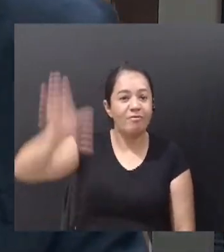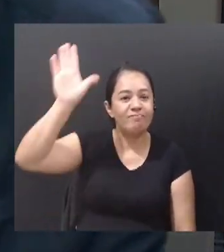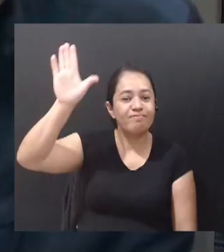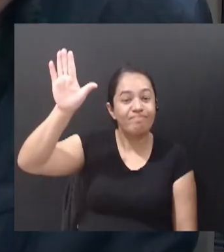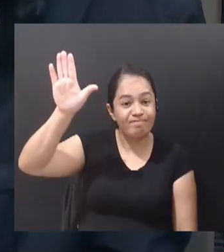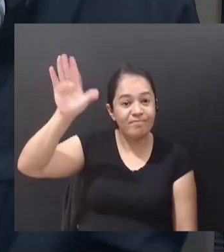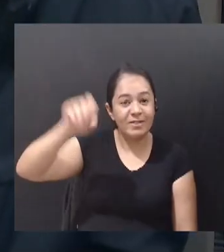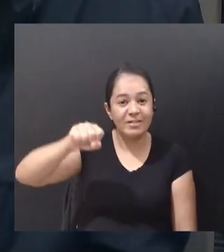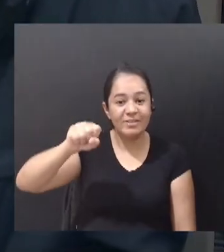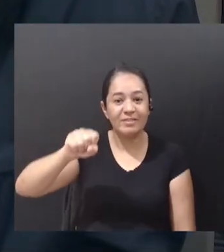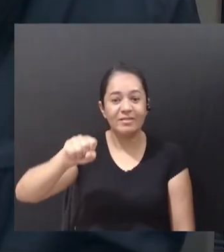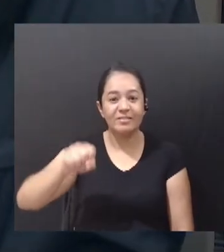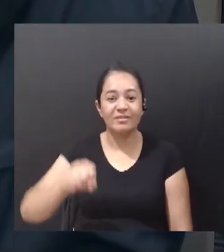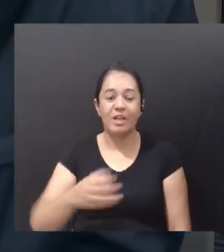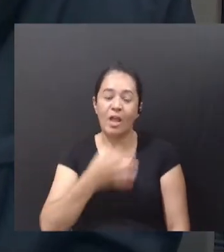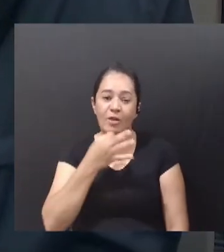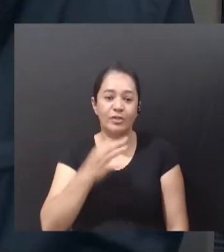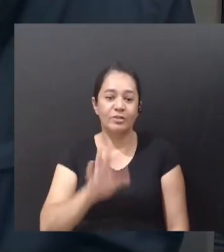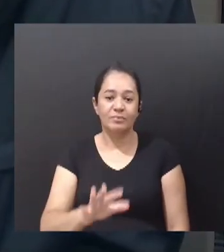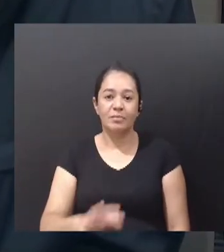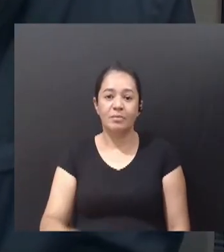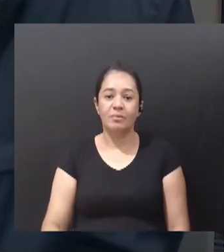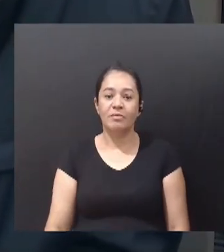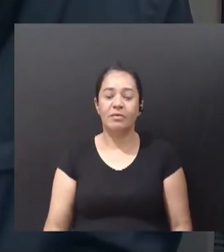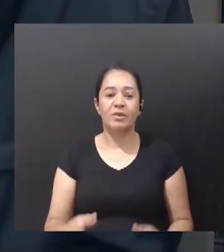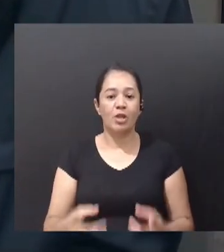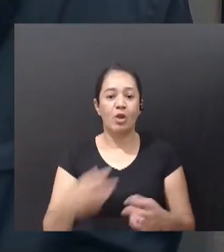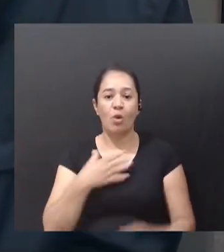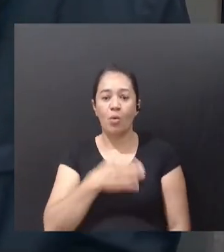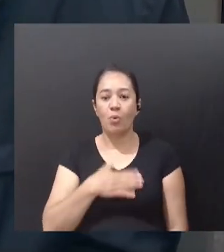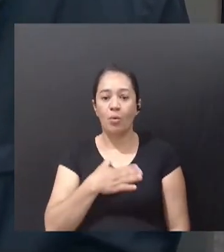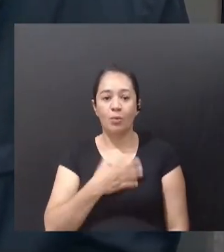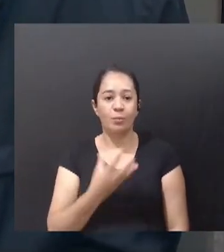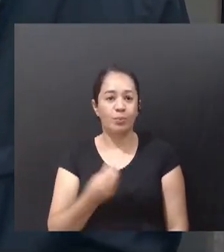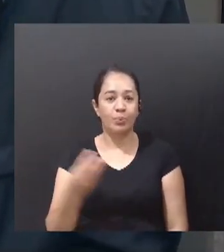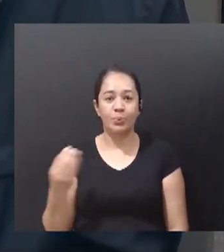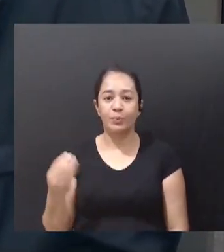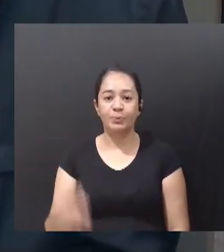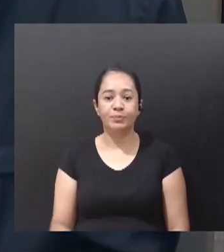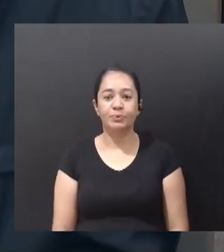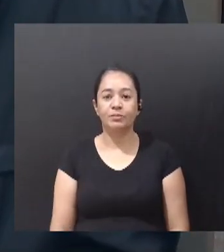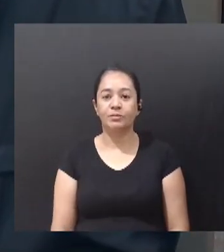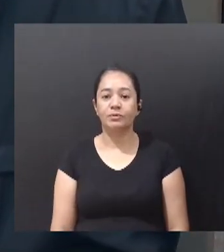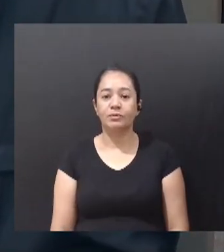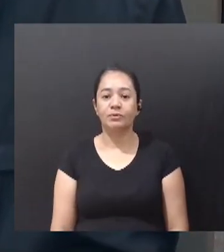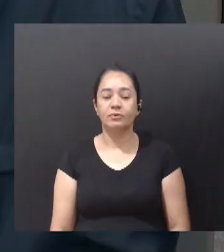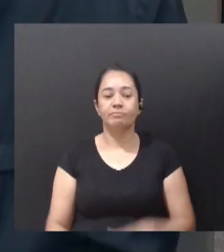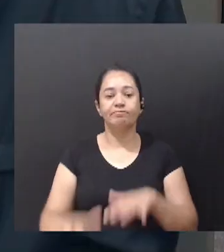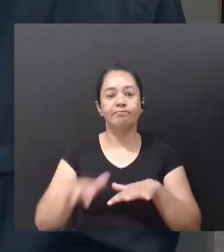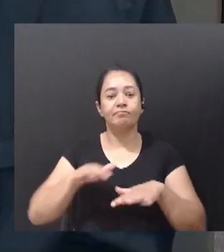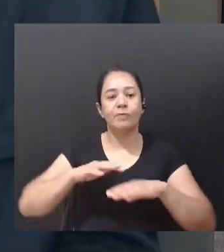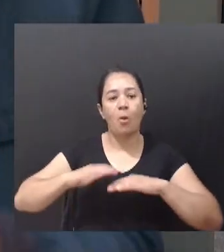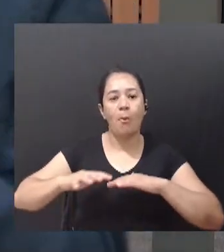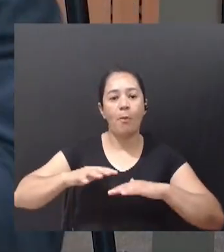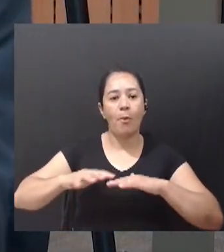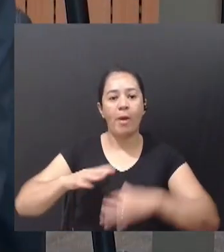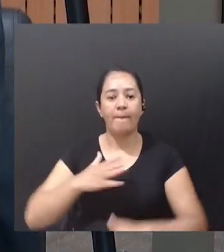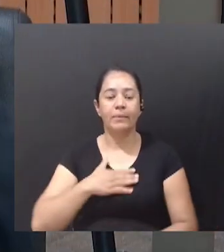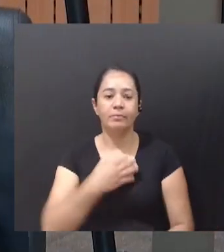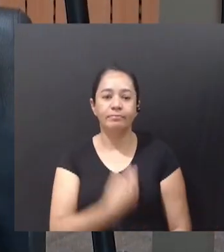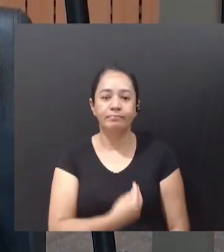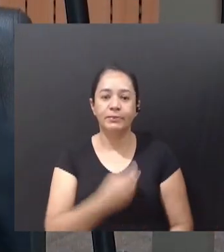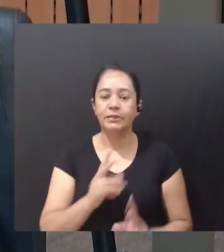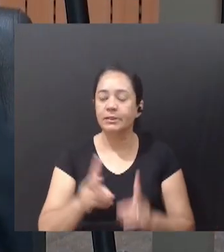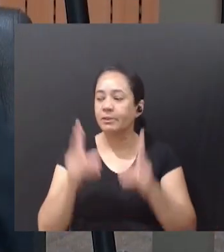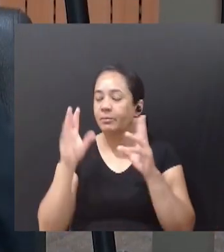que essa é a única diferença, mas identifiquei bastante. Então, assim, o rap É minha vida, sempre ouvi, sempre ouvi. Aprendi a gostar